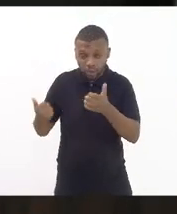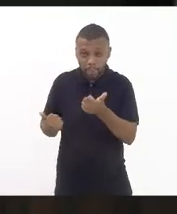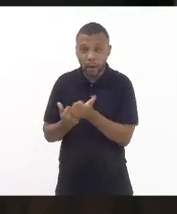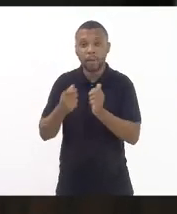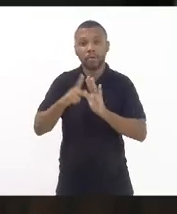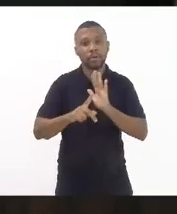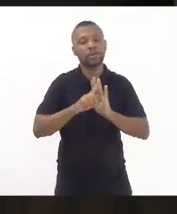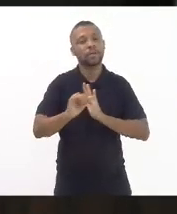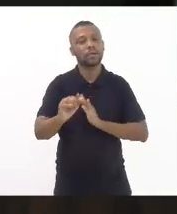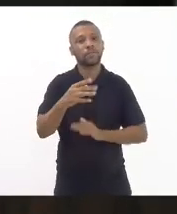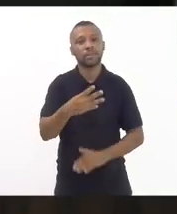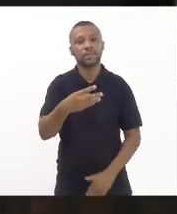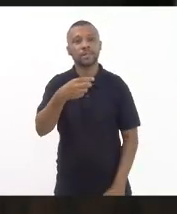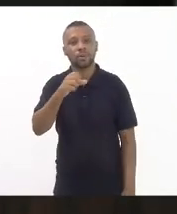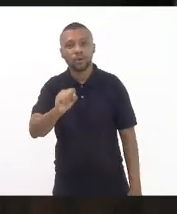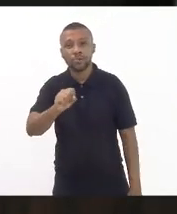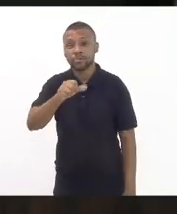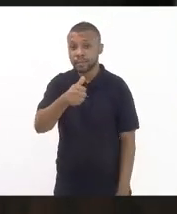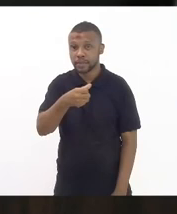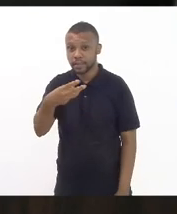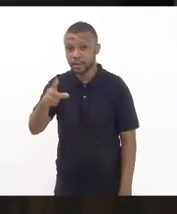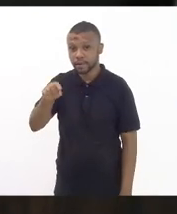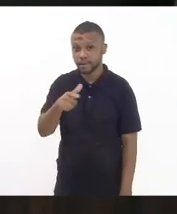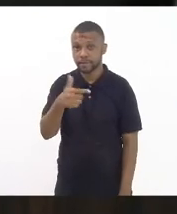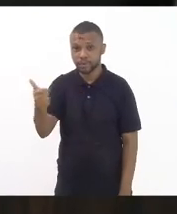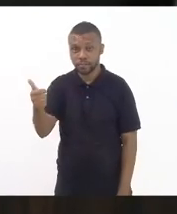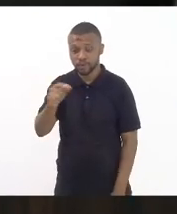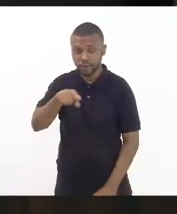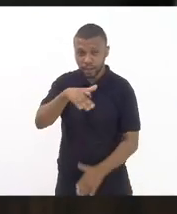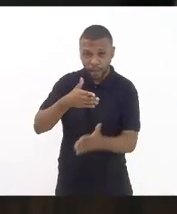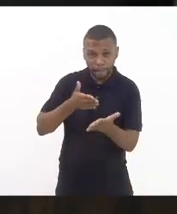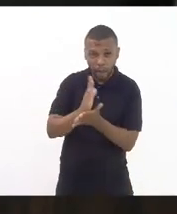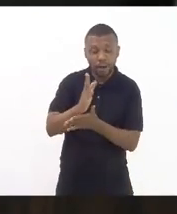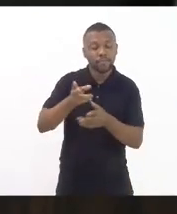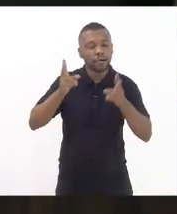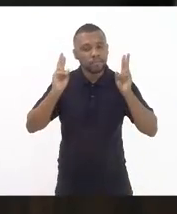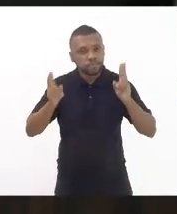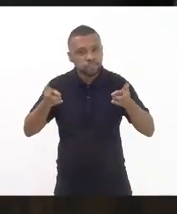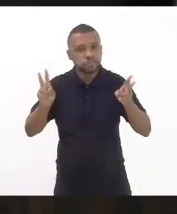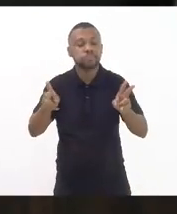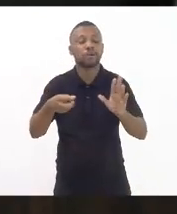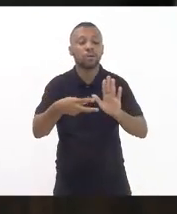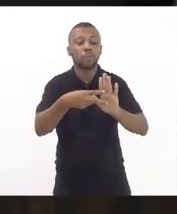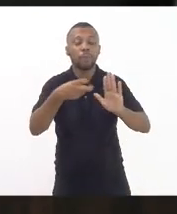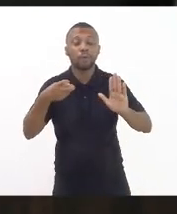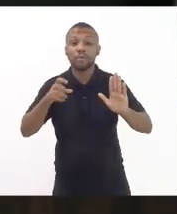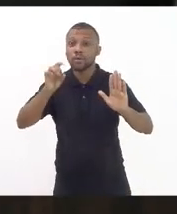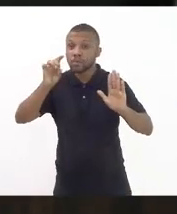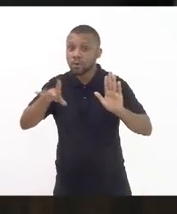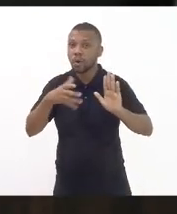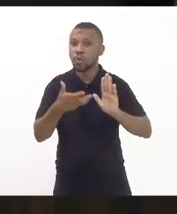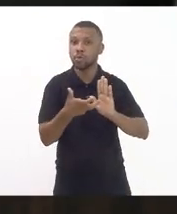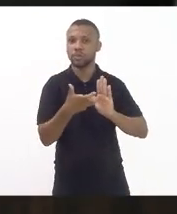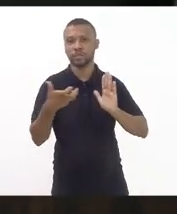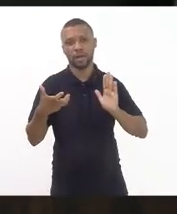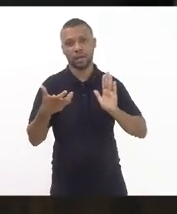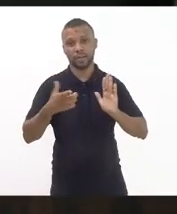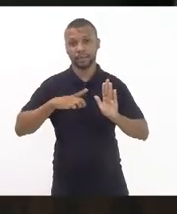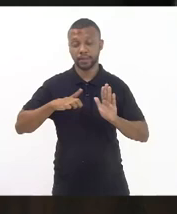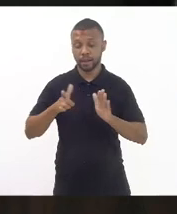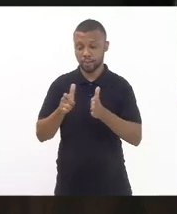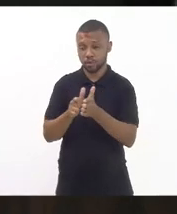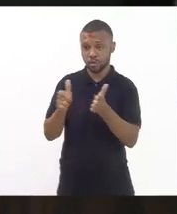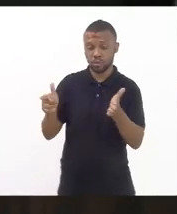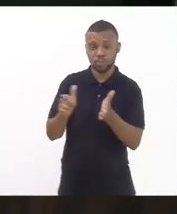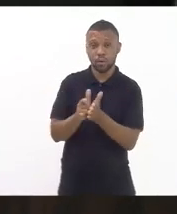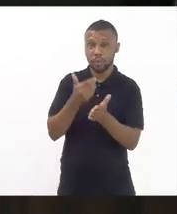lei 4813 de 21. Os senhores que aprovam, antes como estão, mantido o veto, salvo o destaque. Há sobre a mesa requerimento de